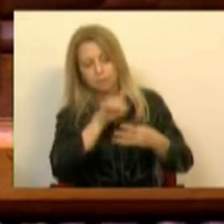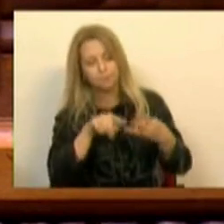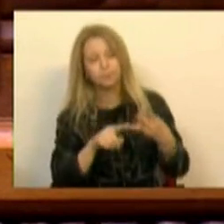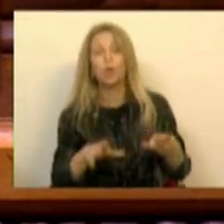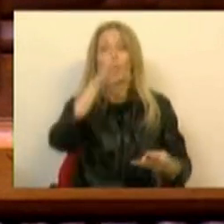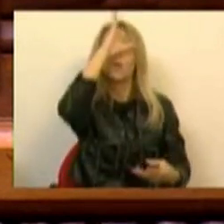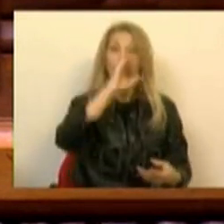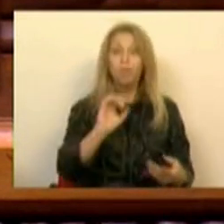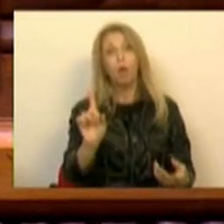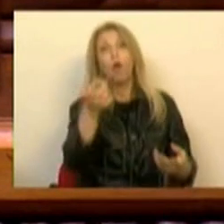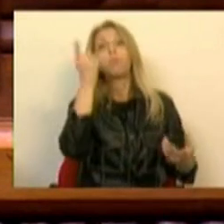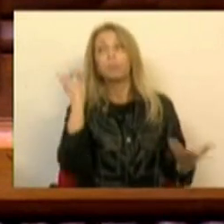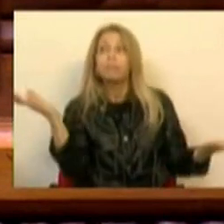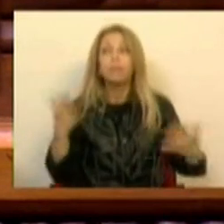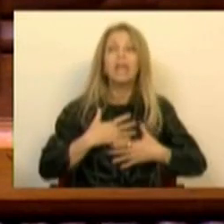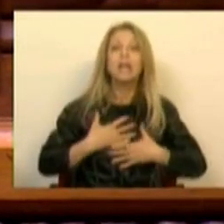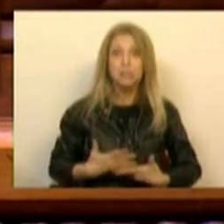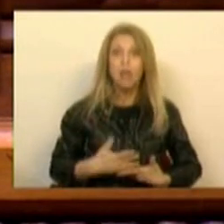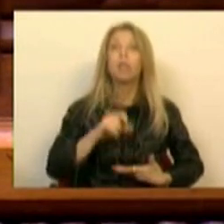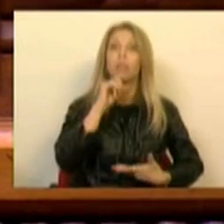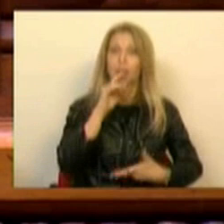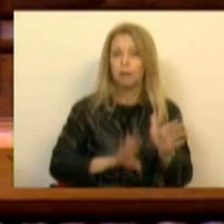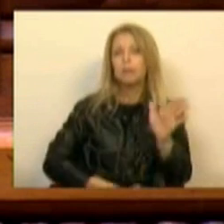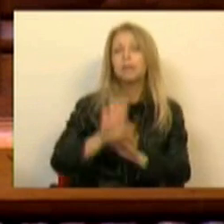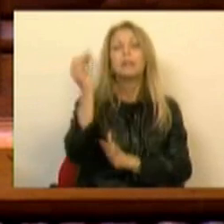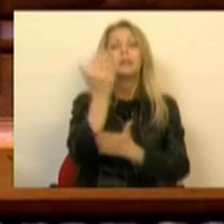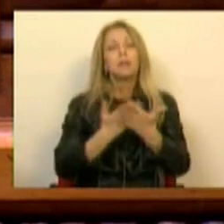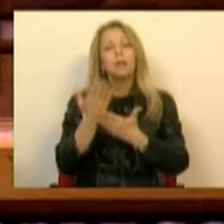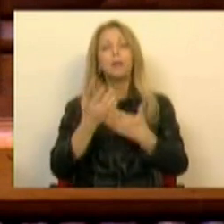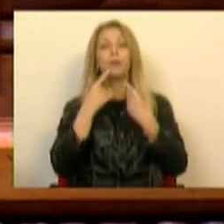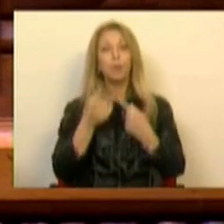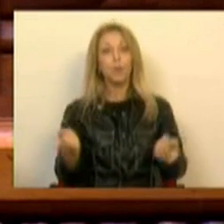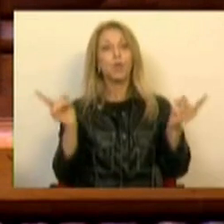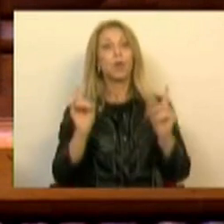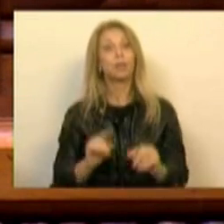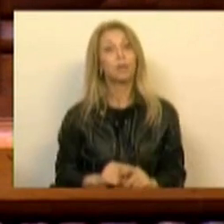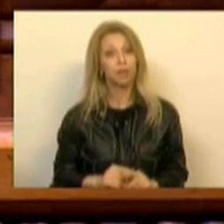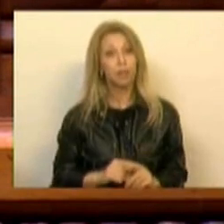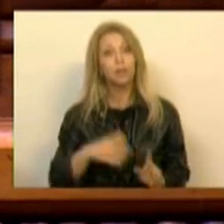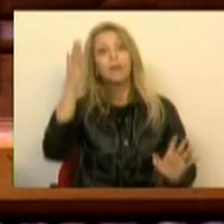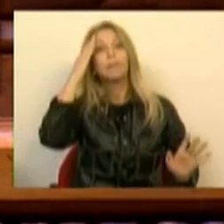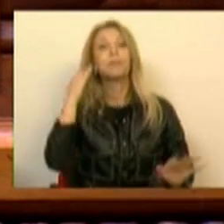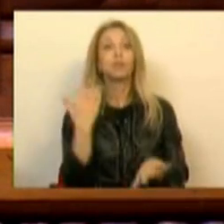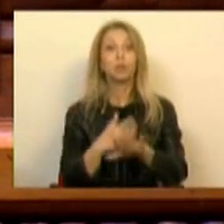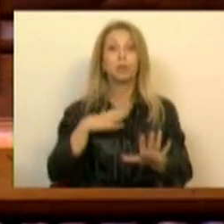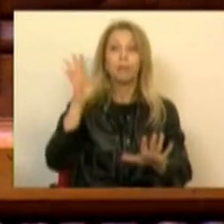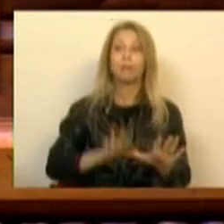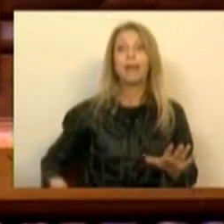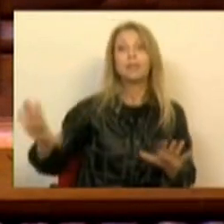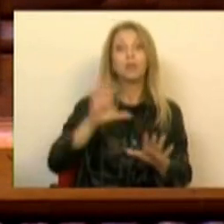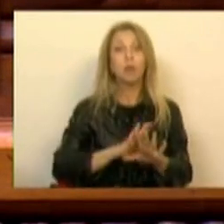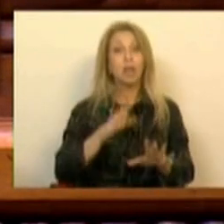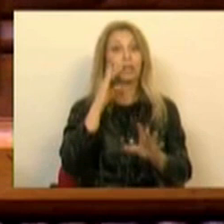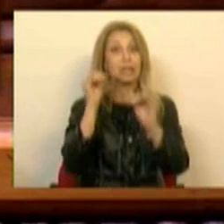Um governo alegadamente cansado conseguiu que o crescimento económico batesse mais uma vez todas as previsões nacionais e